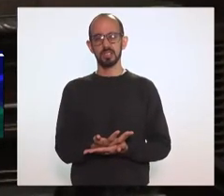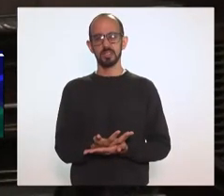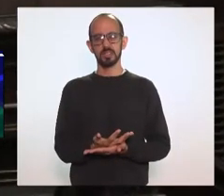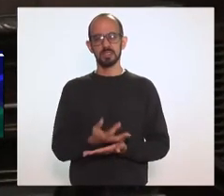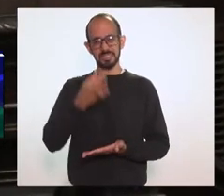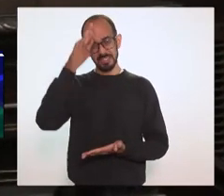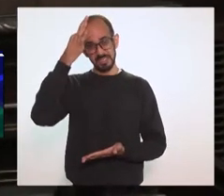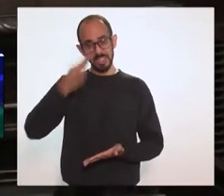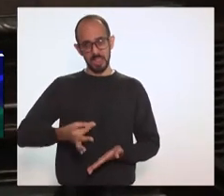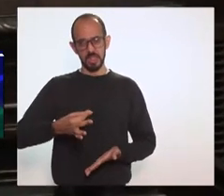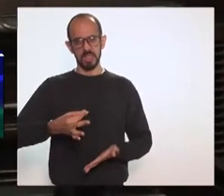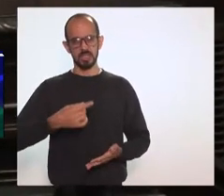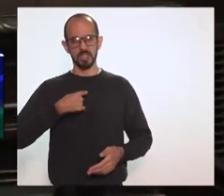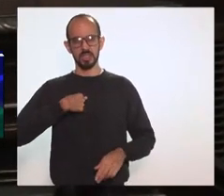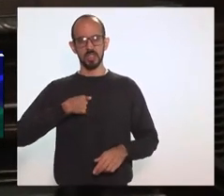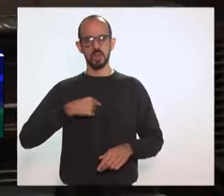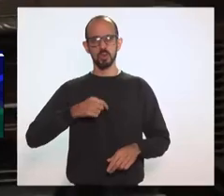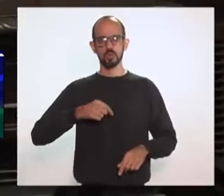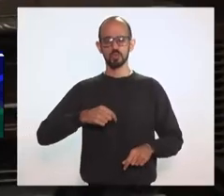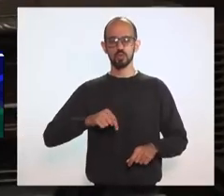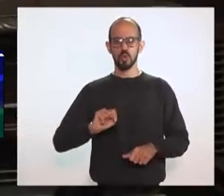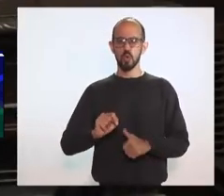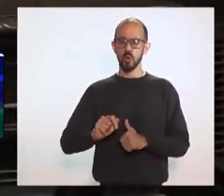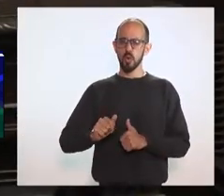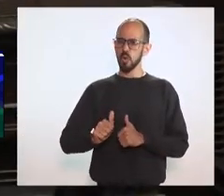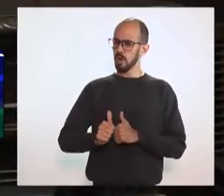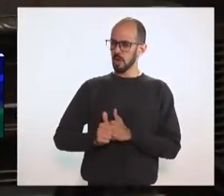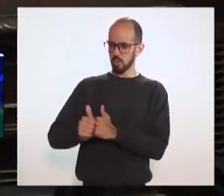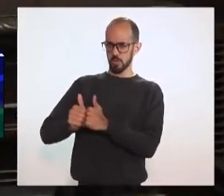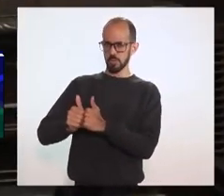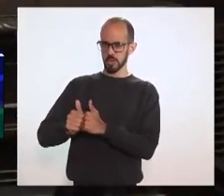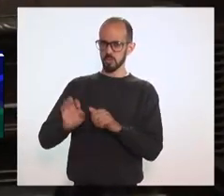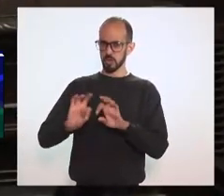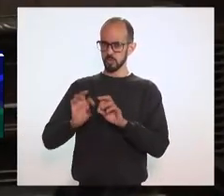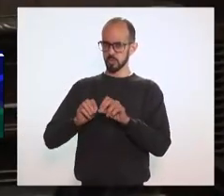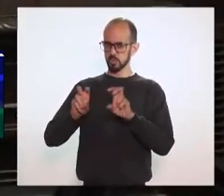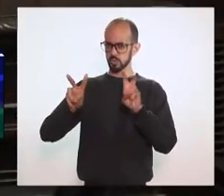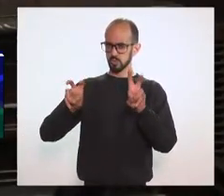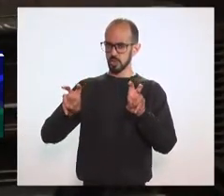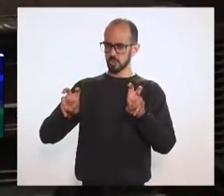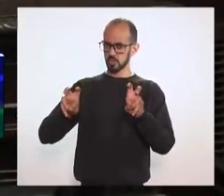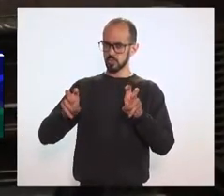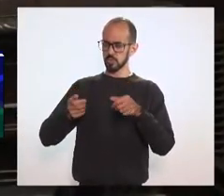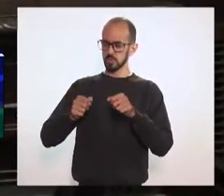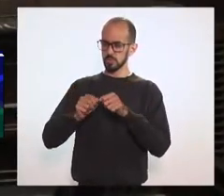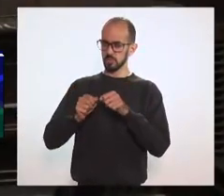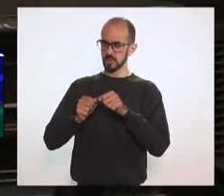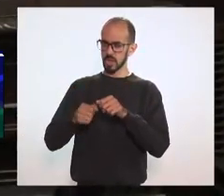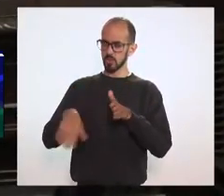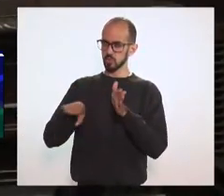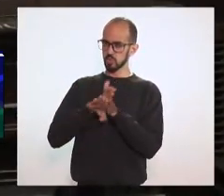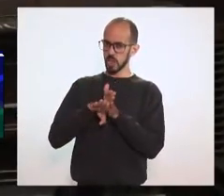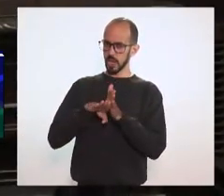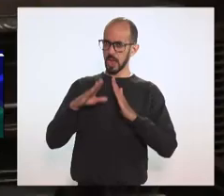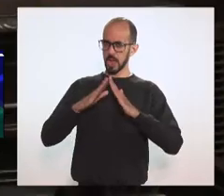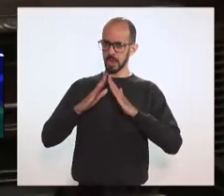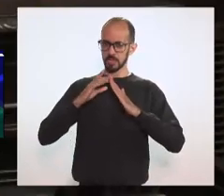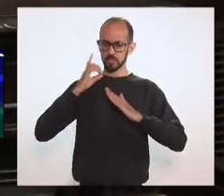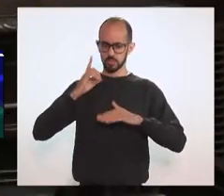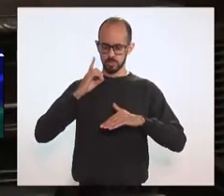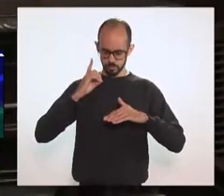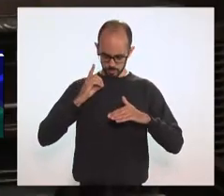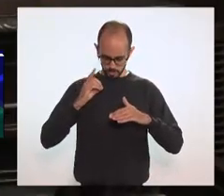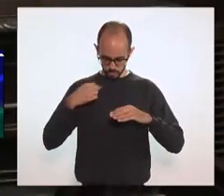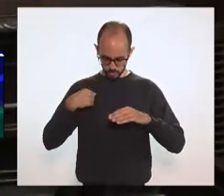fiéis defensores das pautas que me fizeram chegar à Assembleia Legislativa. E aí eu resumo